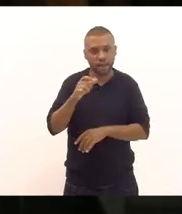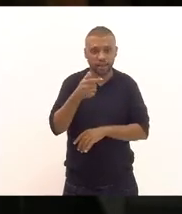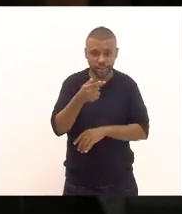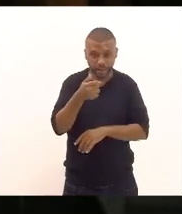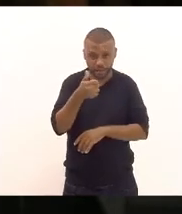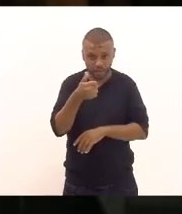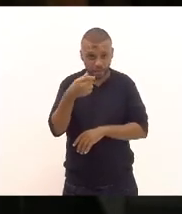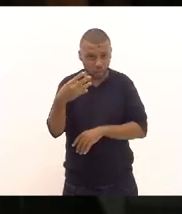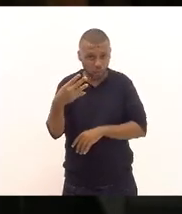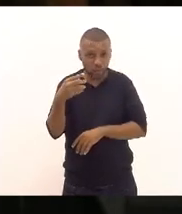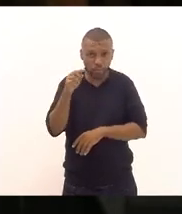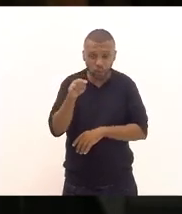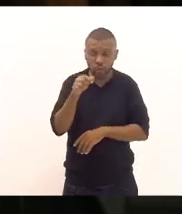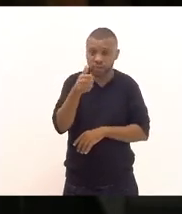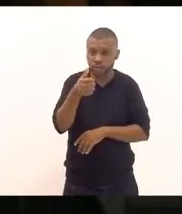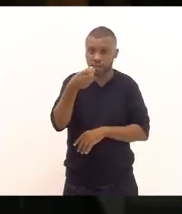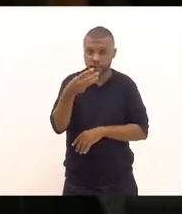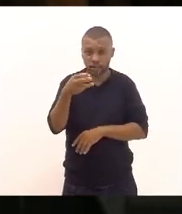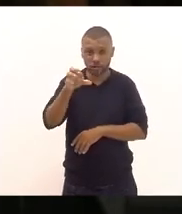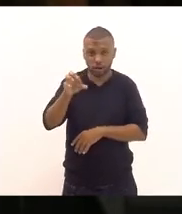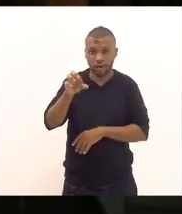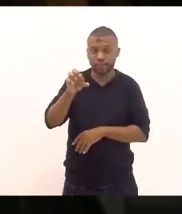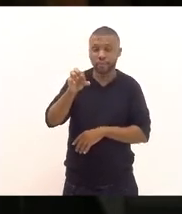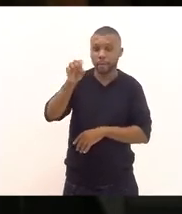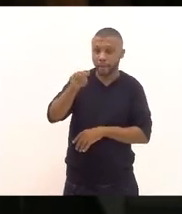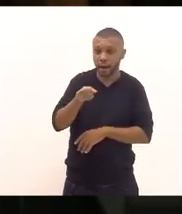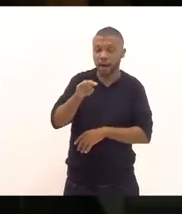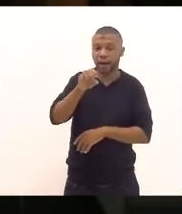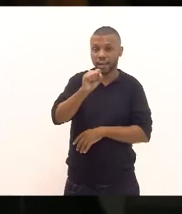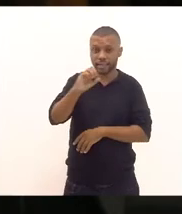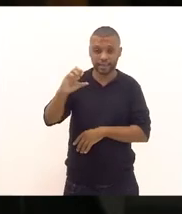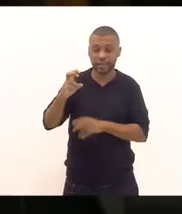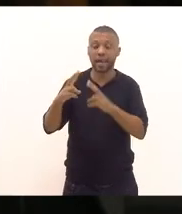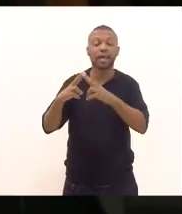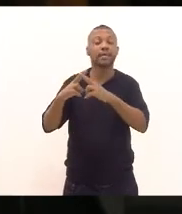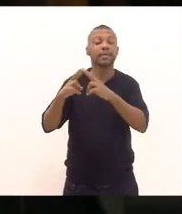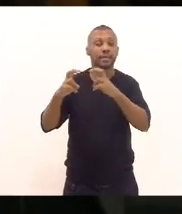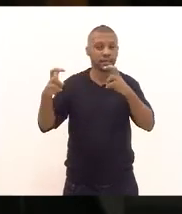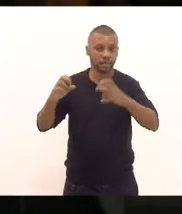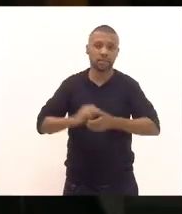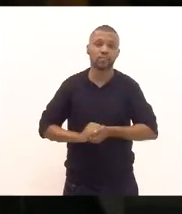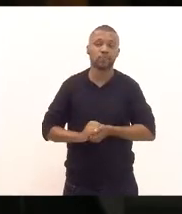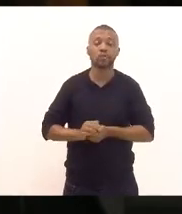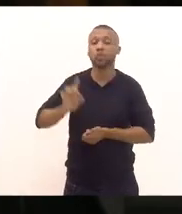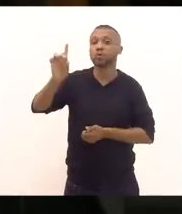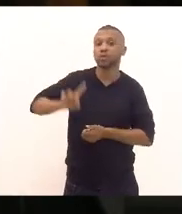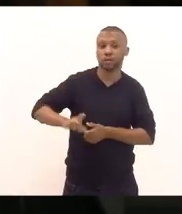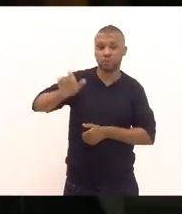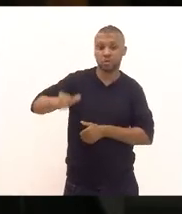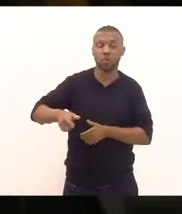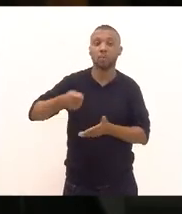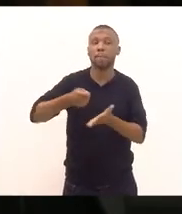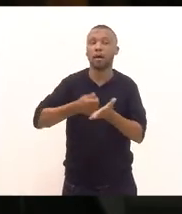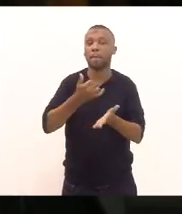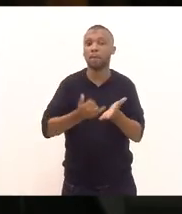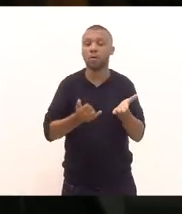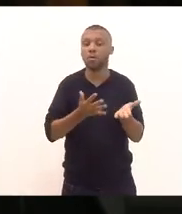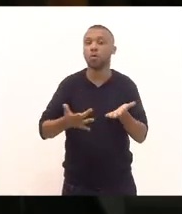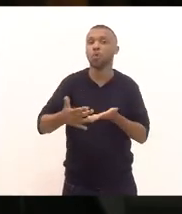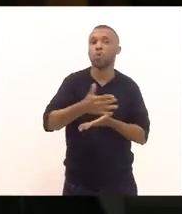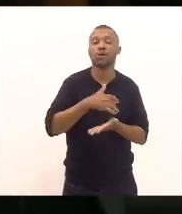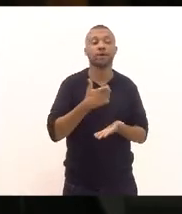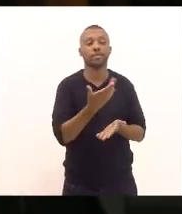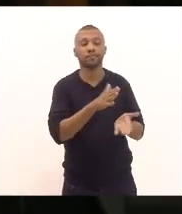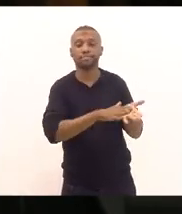r714. 139/SC Santa Catarina o direito do contribuinte de recolher o